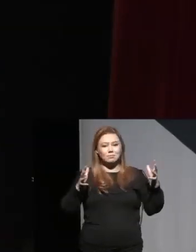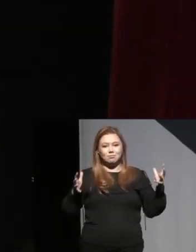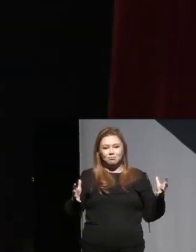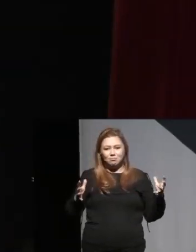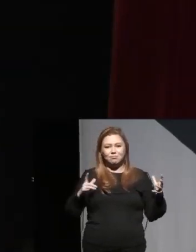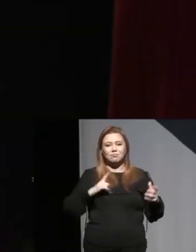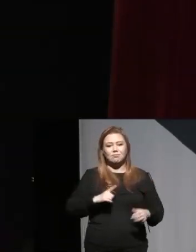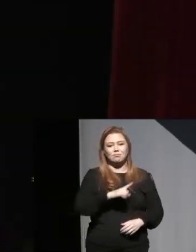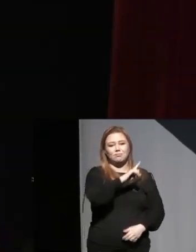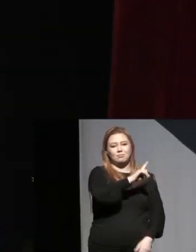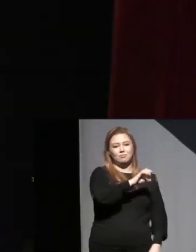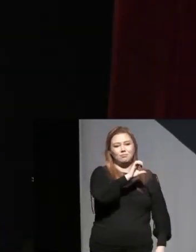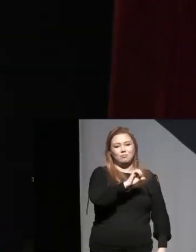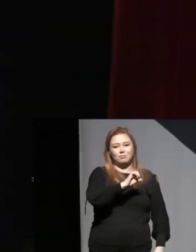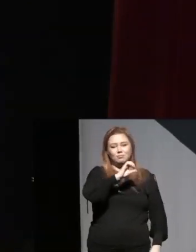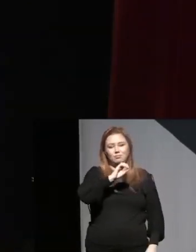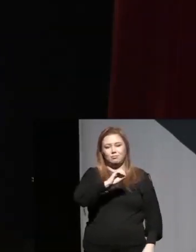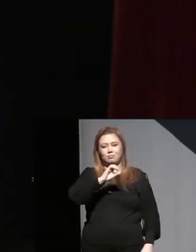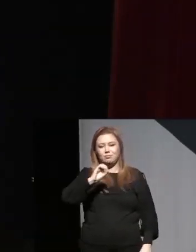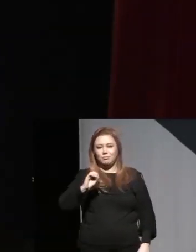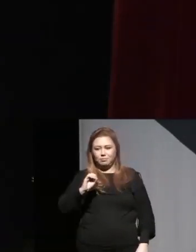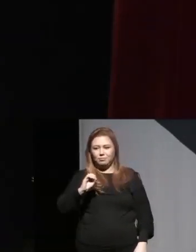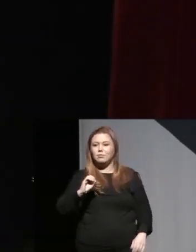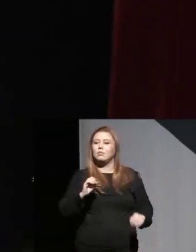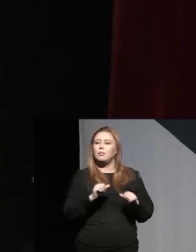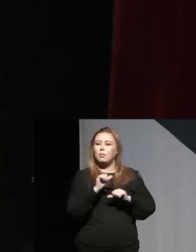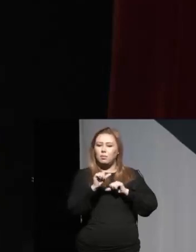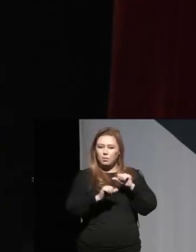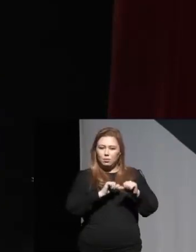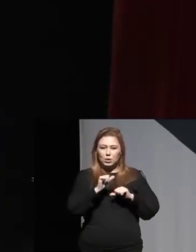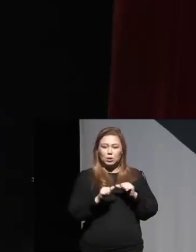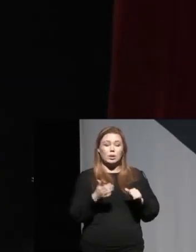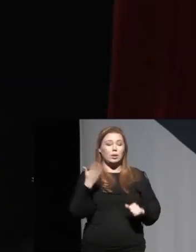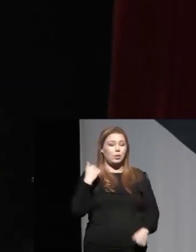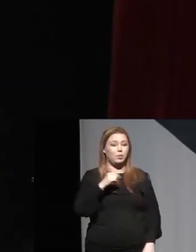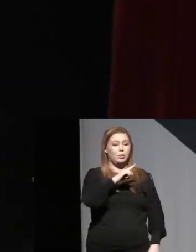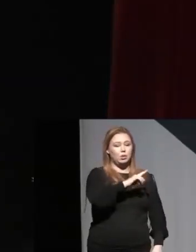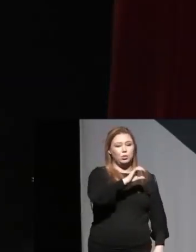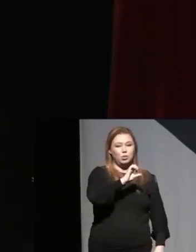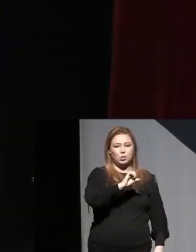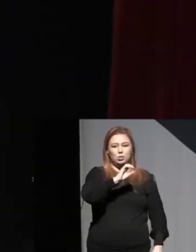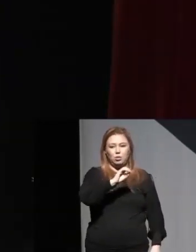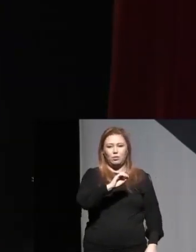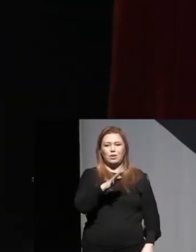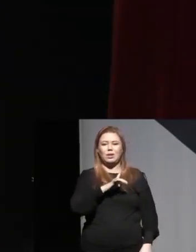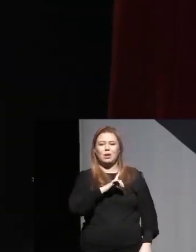desde 1990. Em 1990, nós tínhamos por volta de